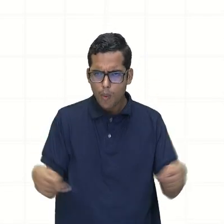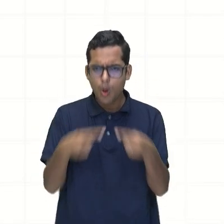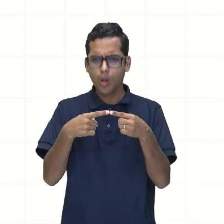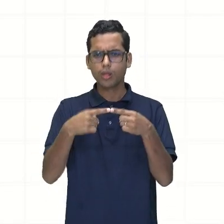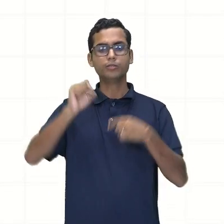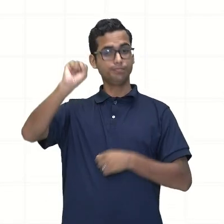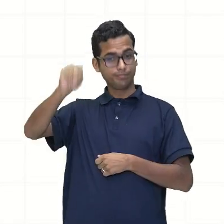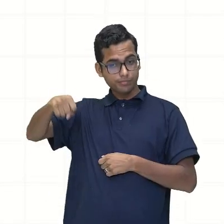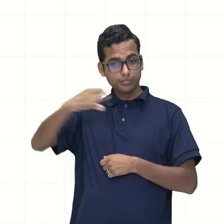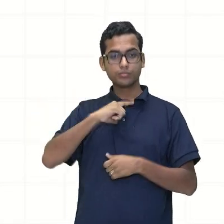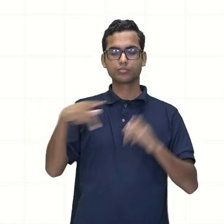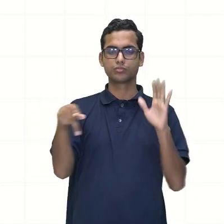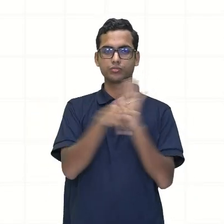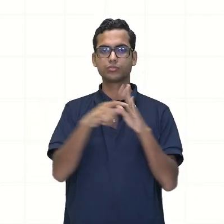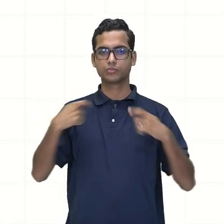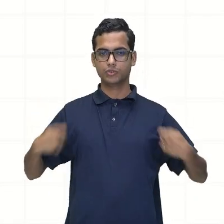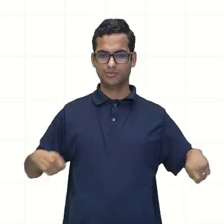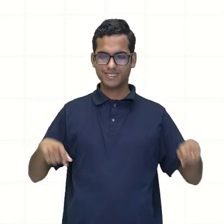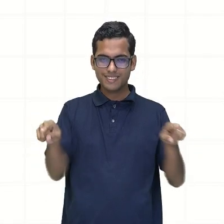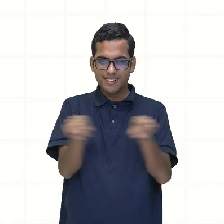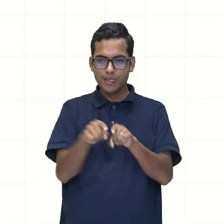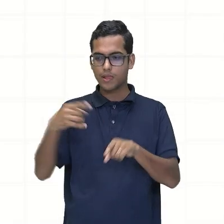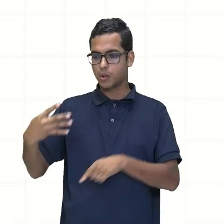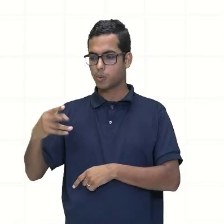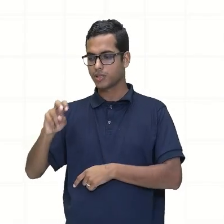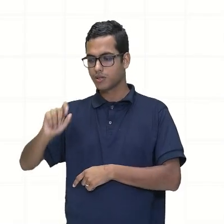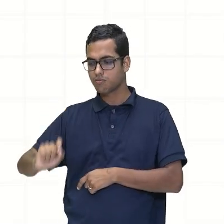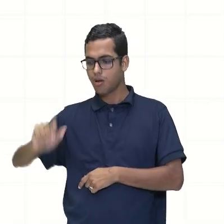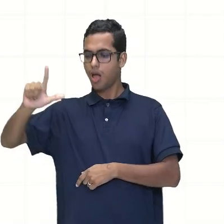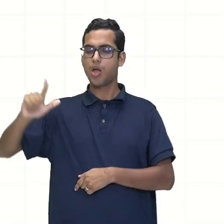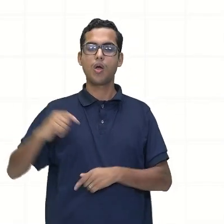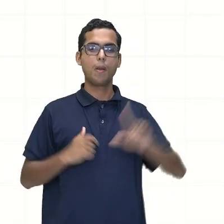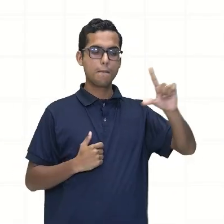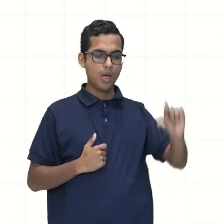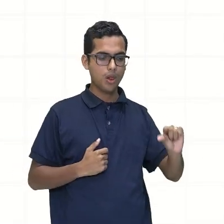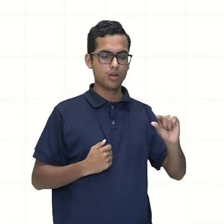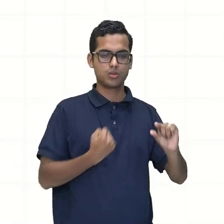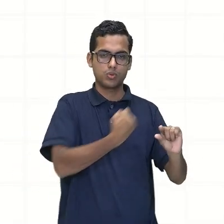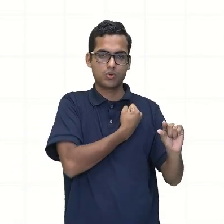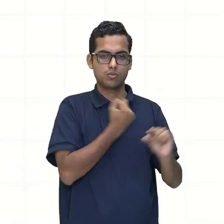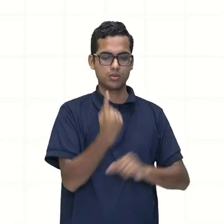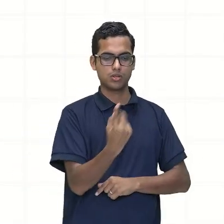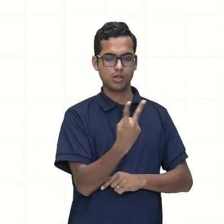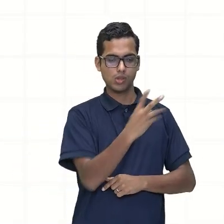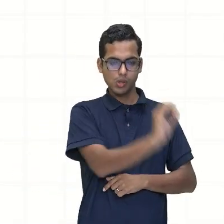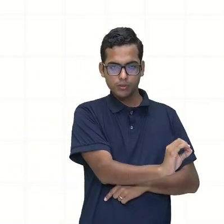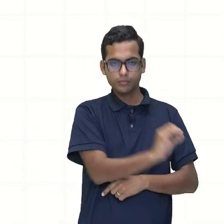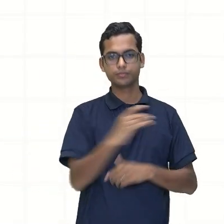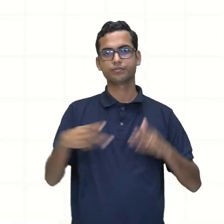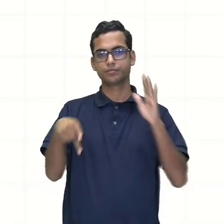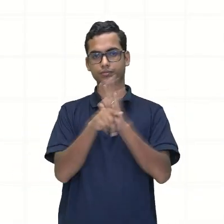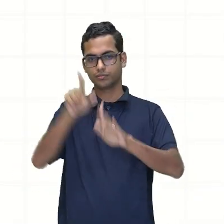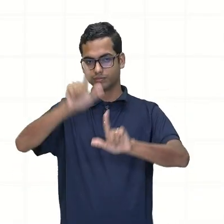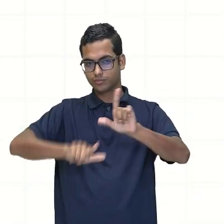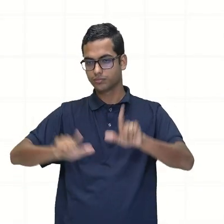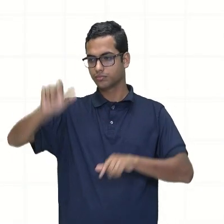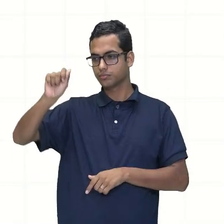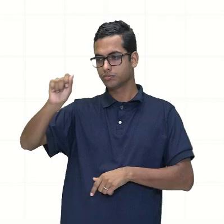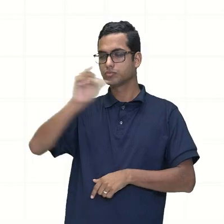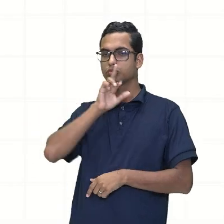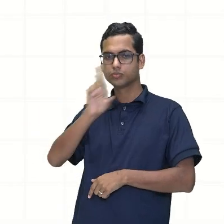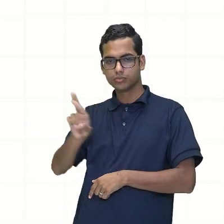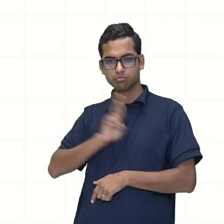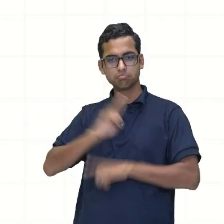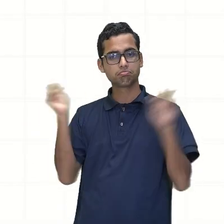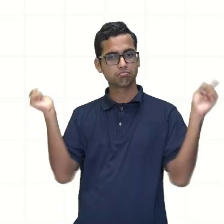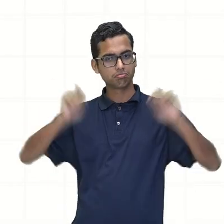do que 45 e menor do que 120. Então, a letra A vai servir aqui para a